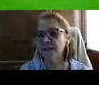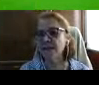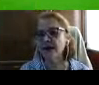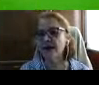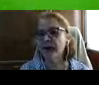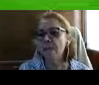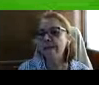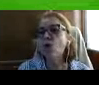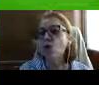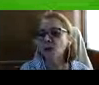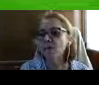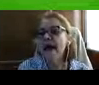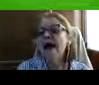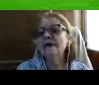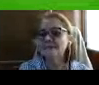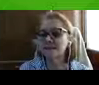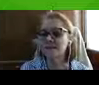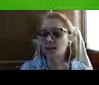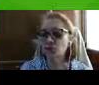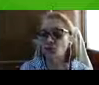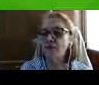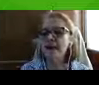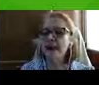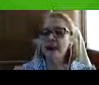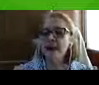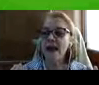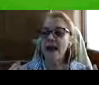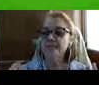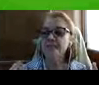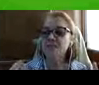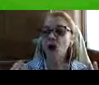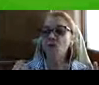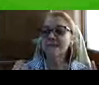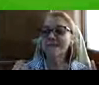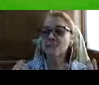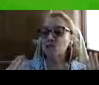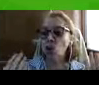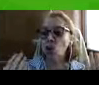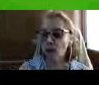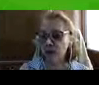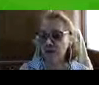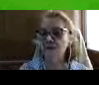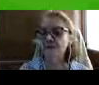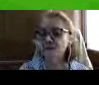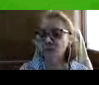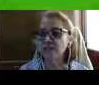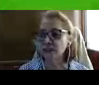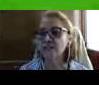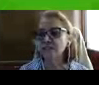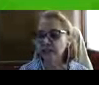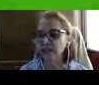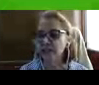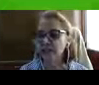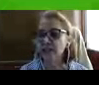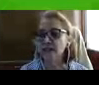periferia é perigosa, é uma ameaça, só vê essas formas catastróficas transmitidas